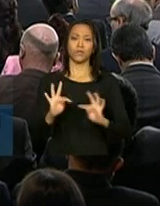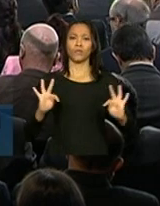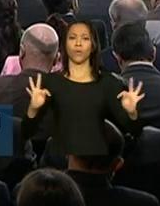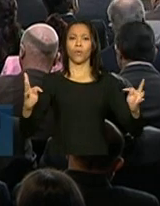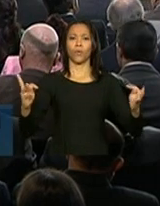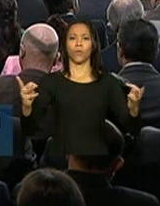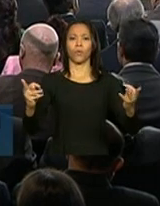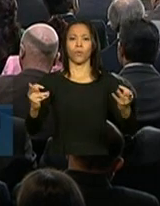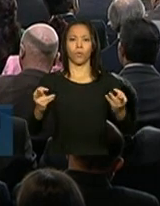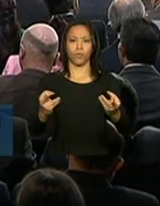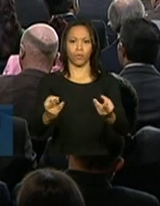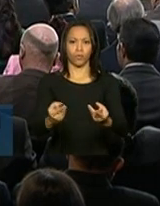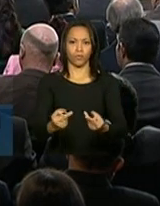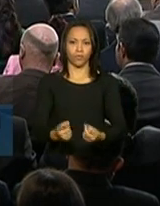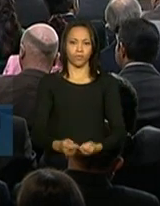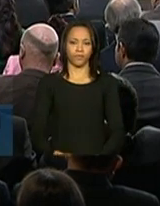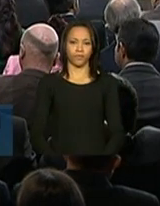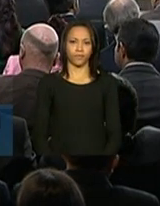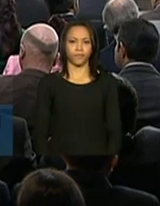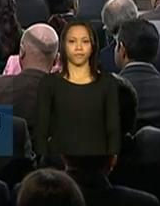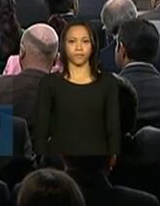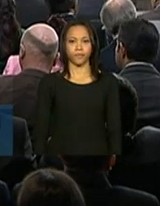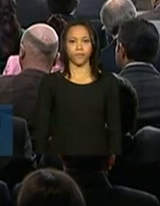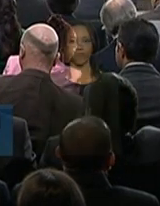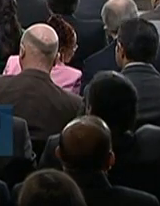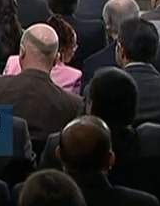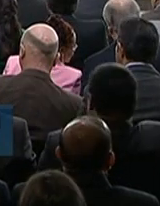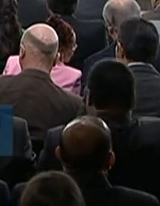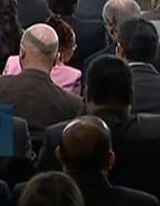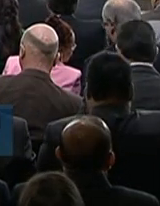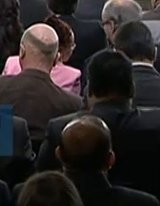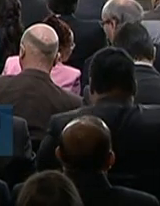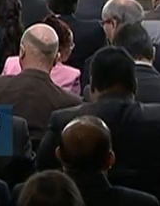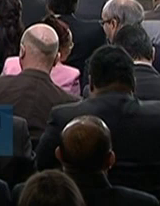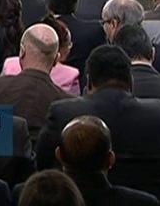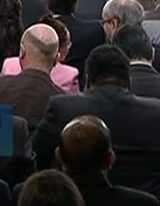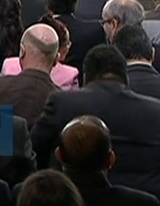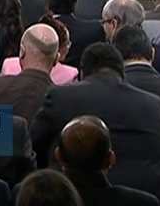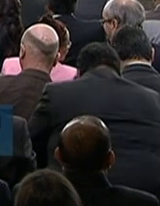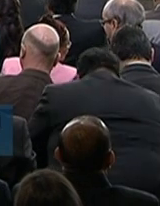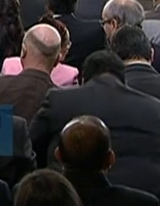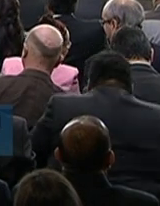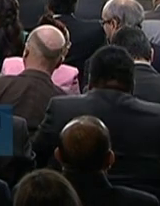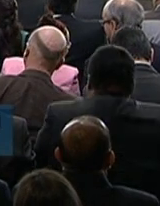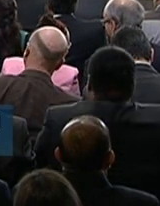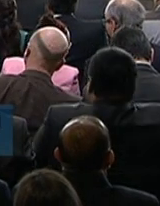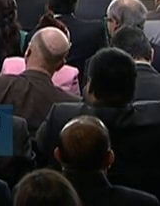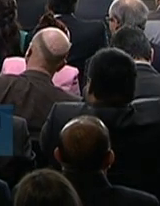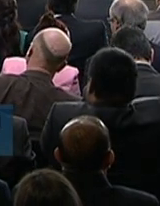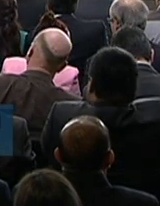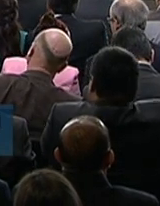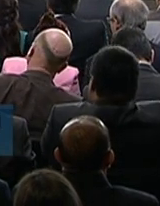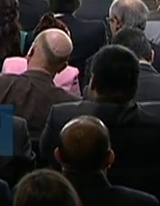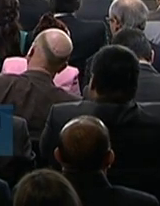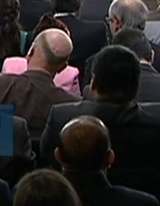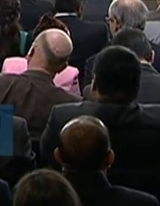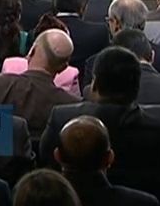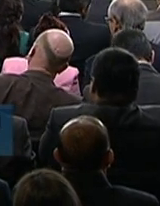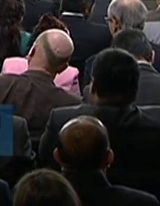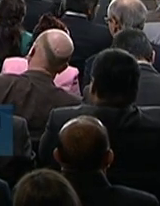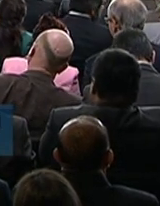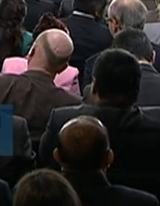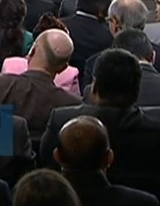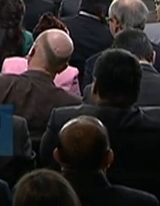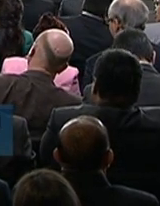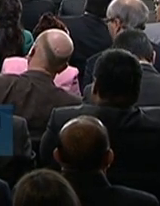os prefeitos, que eu tenho a certeza são os grandes beneficiários dessa medida